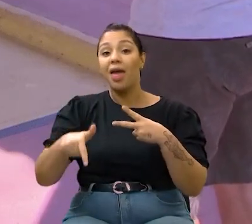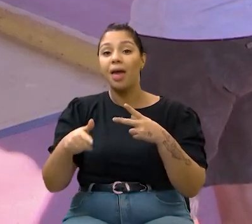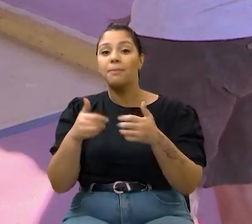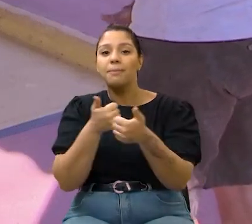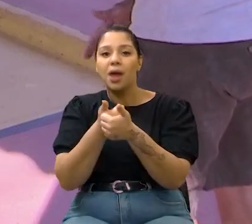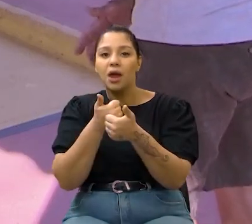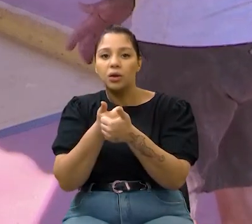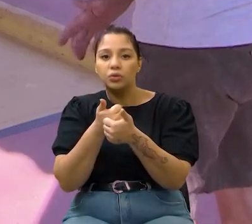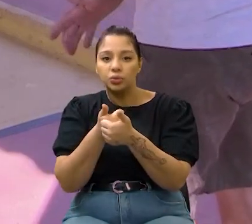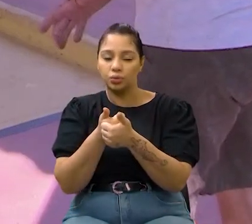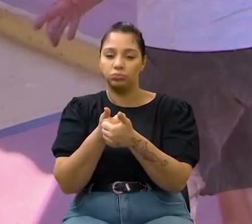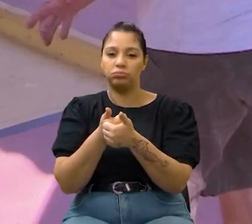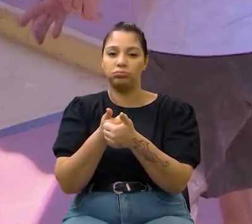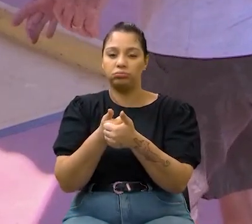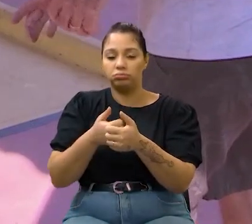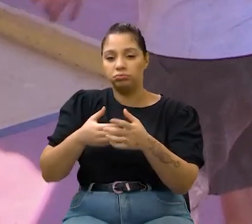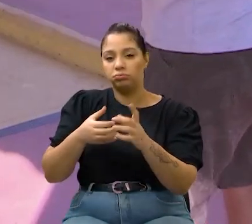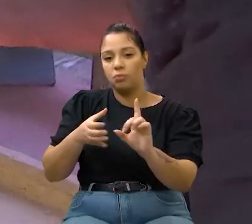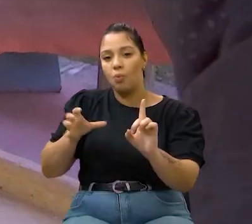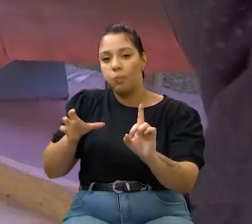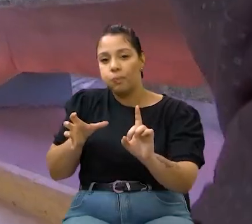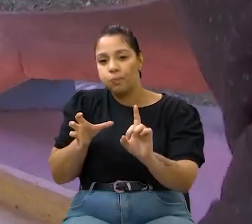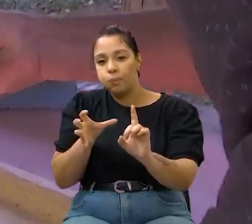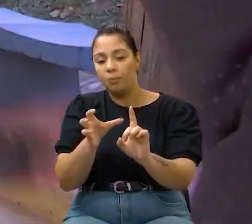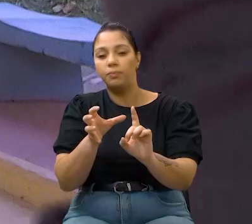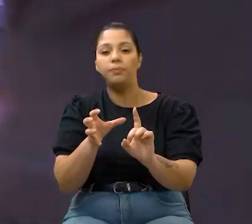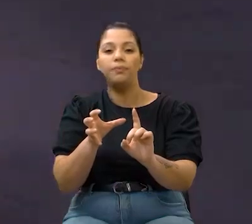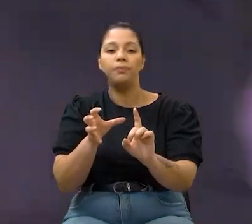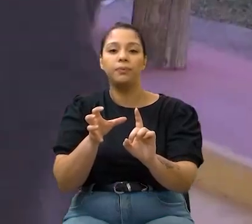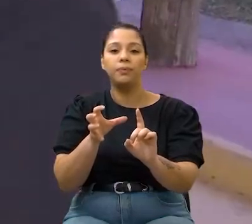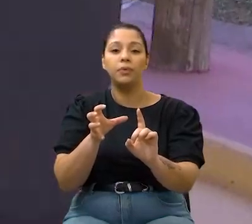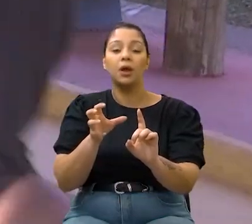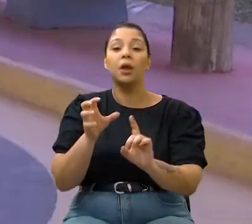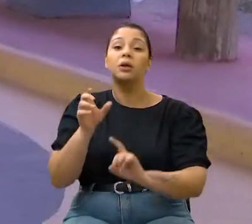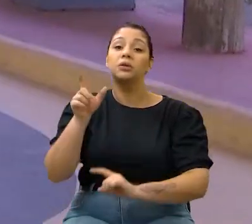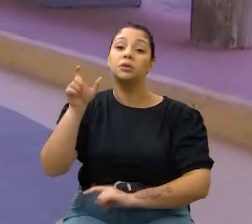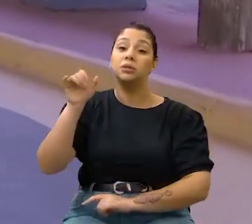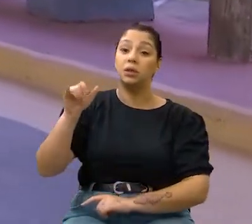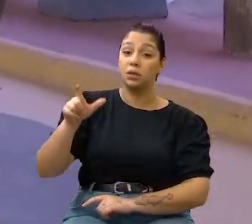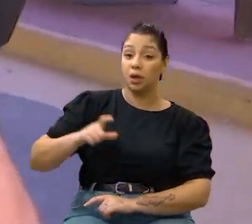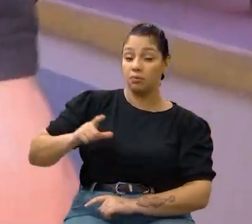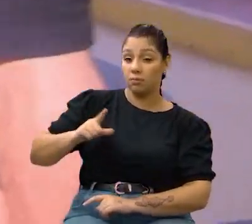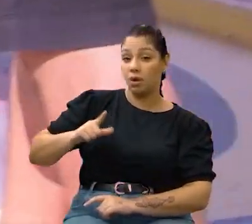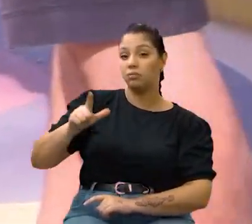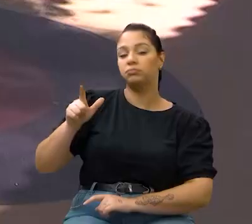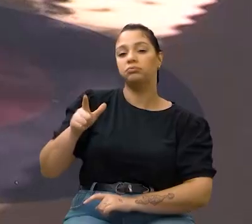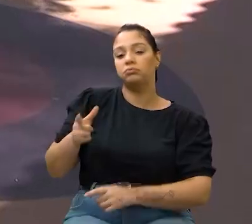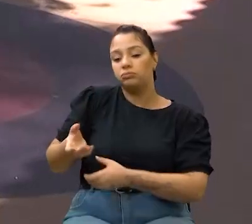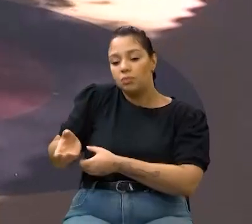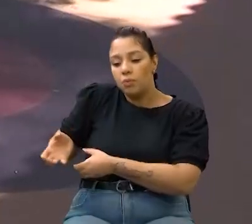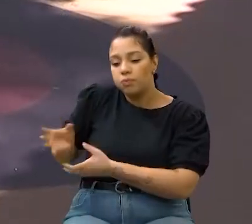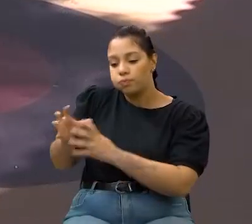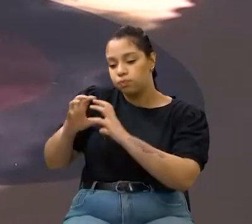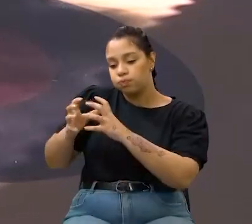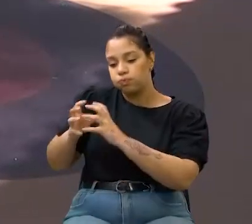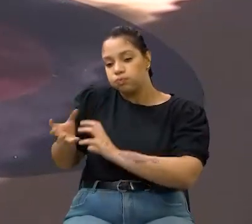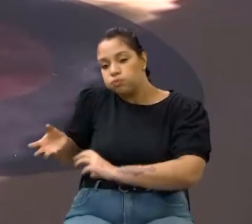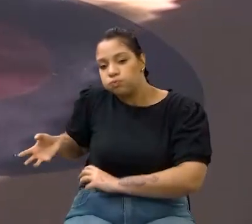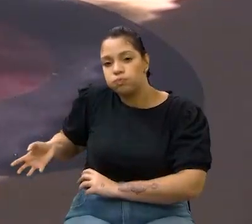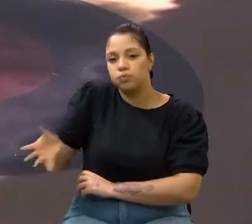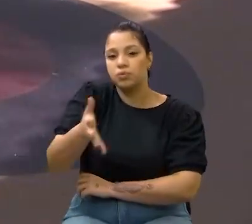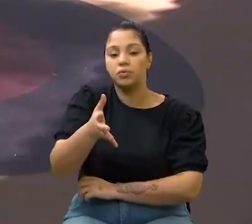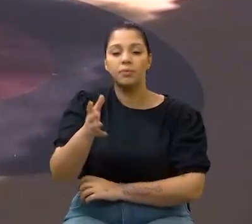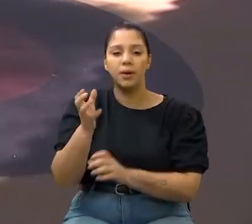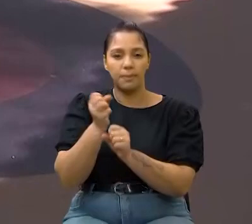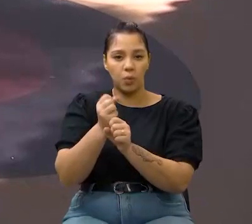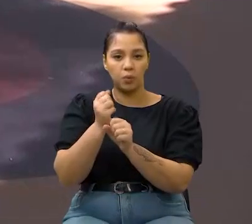do balim é que vai marcar ponto. Quando que atira a bocha para fazer o ponto e ficar